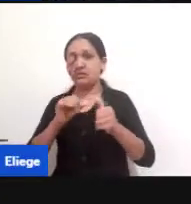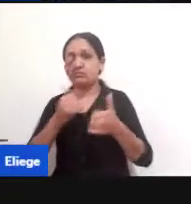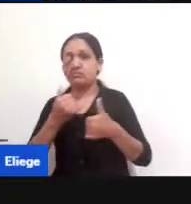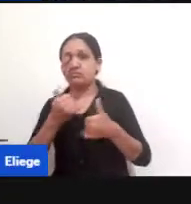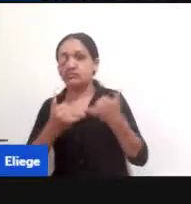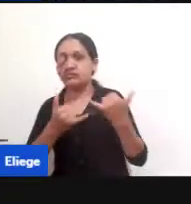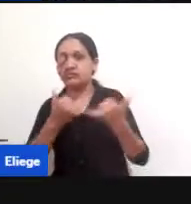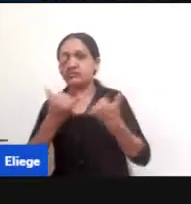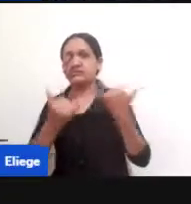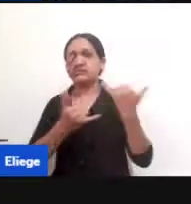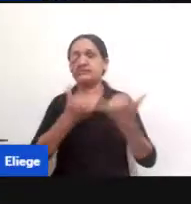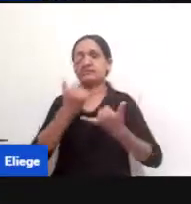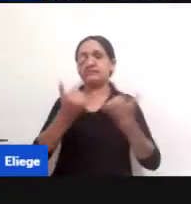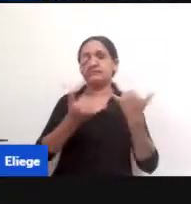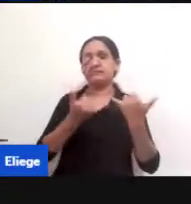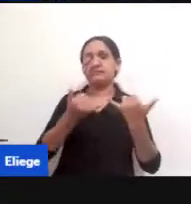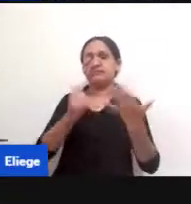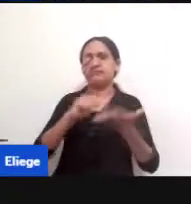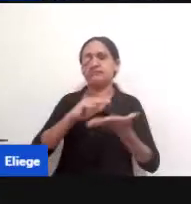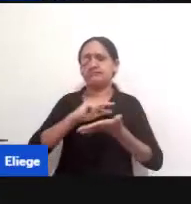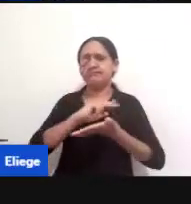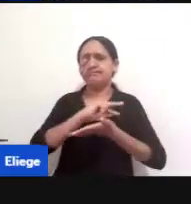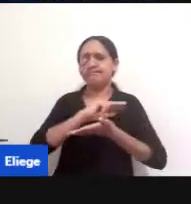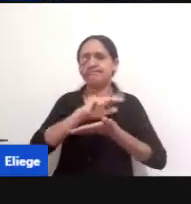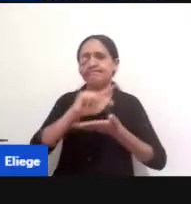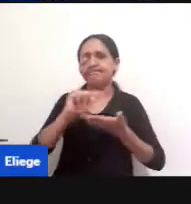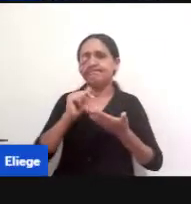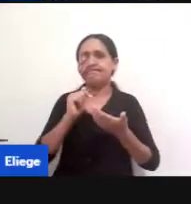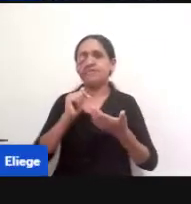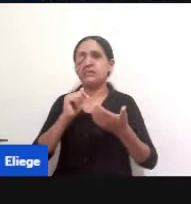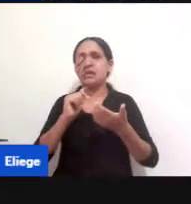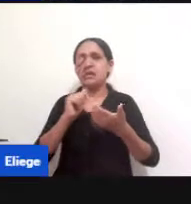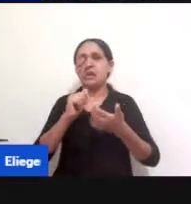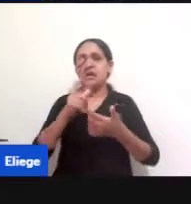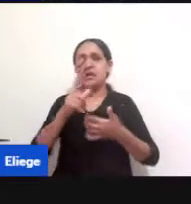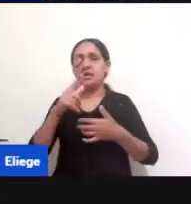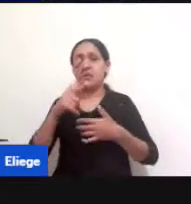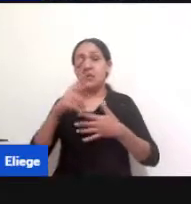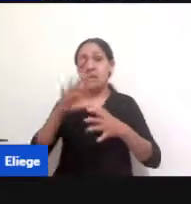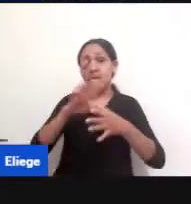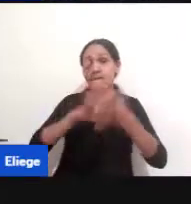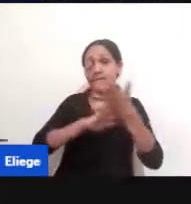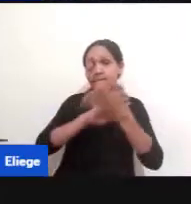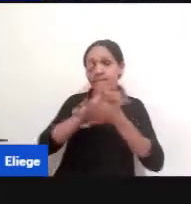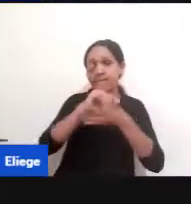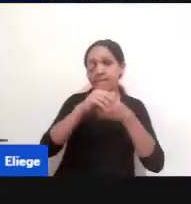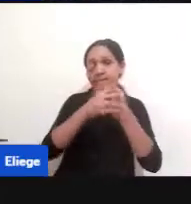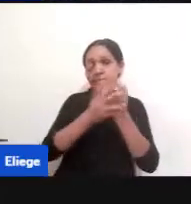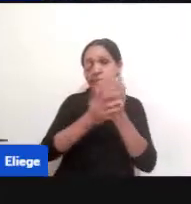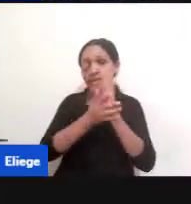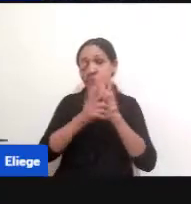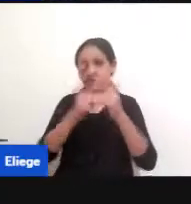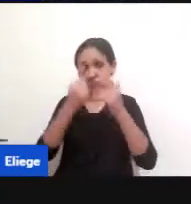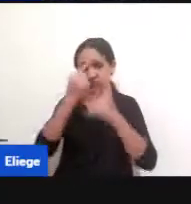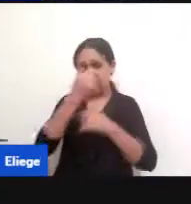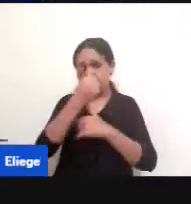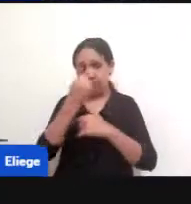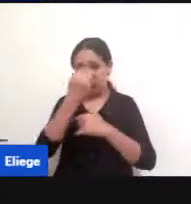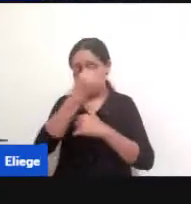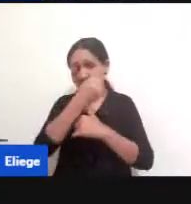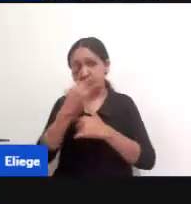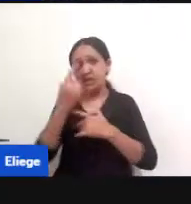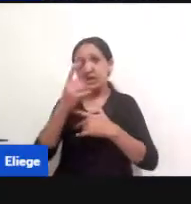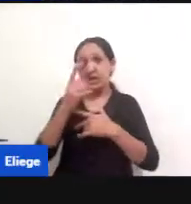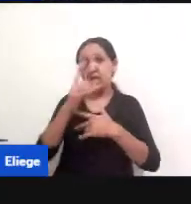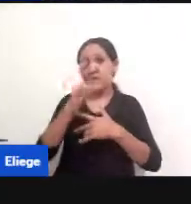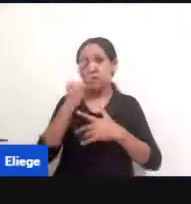motores conjugados, principalmente mãos e olhos, óculo manual, a noção espacial e temporal é